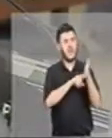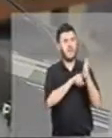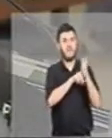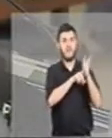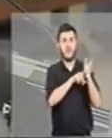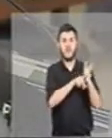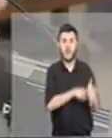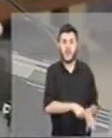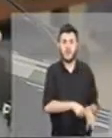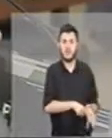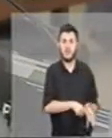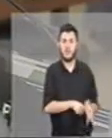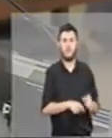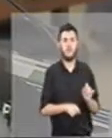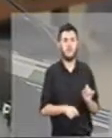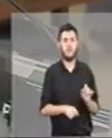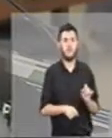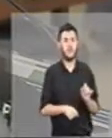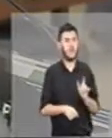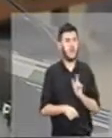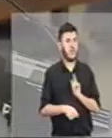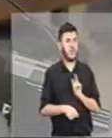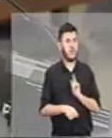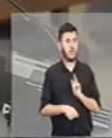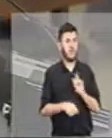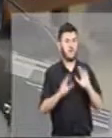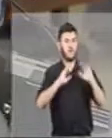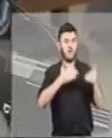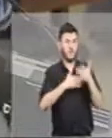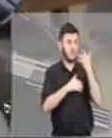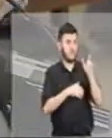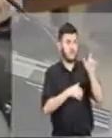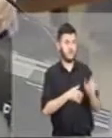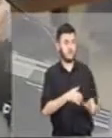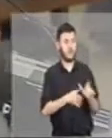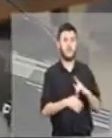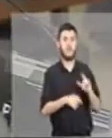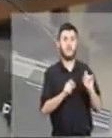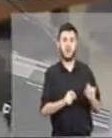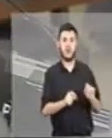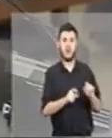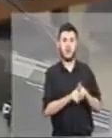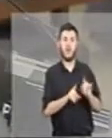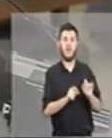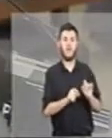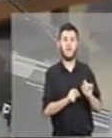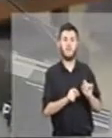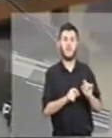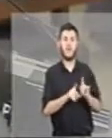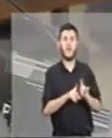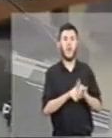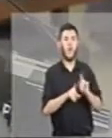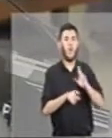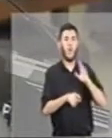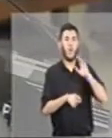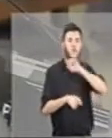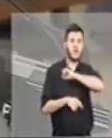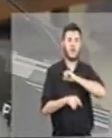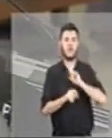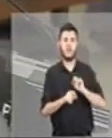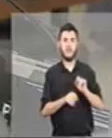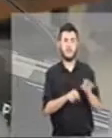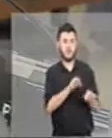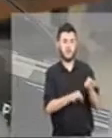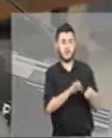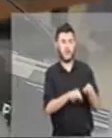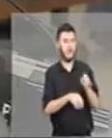a alguém que tem foro por prerrogativa de função, ou seja, um deputado ou um senador, no caso, como foi no Senado, seria um